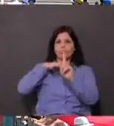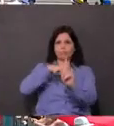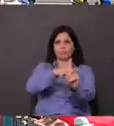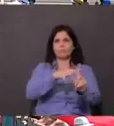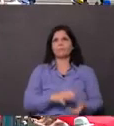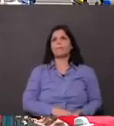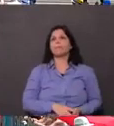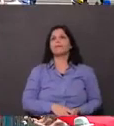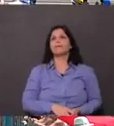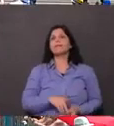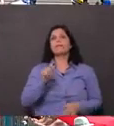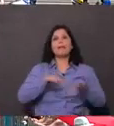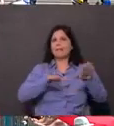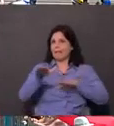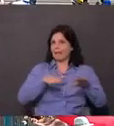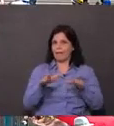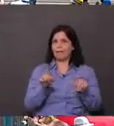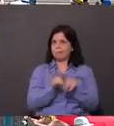Ai pellegrini de língua italiana,